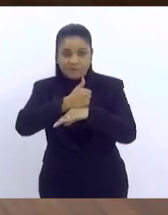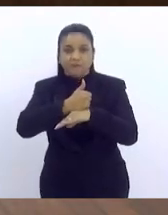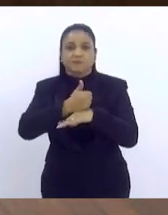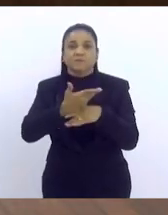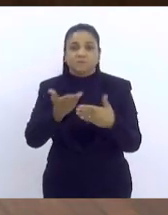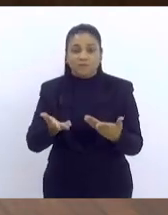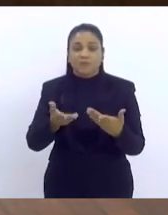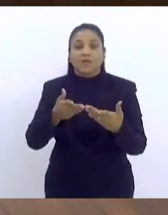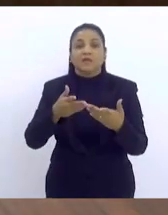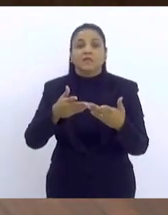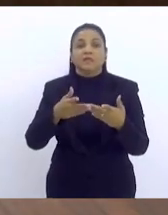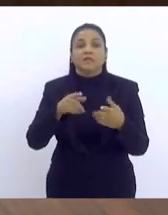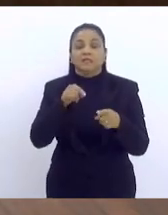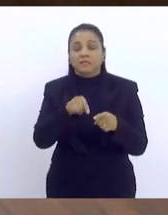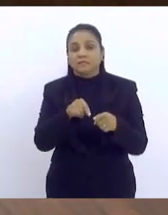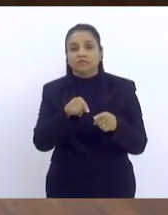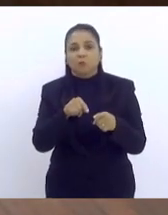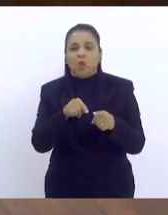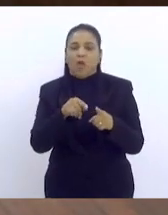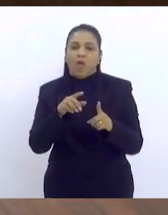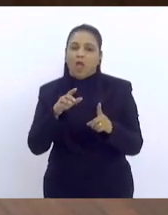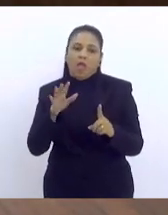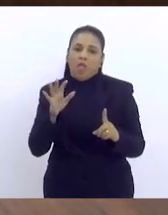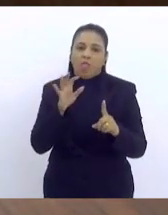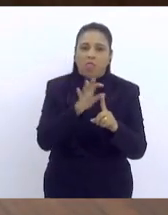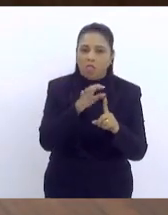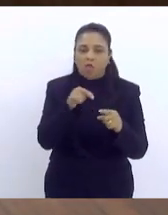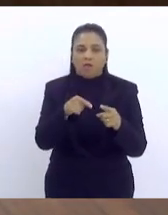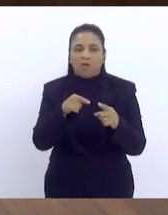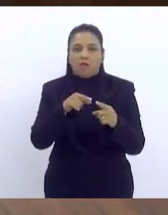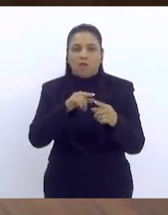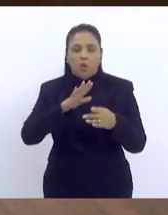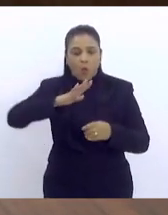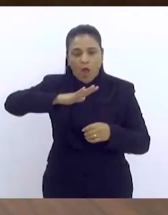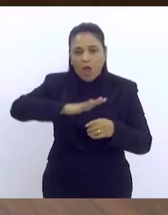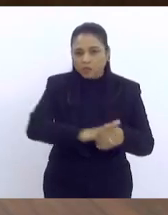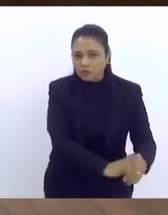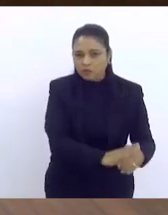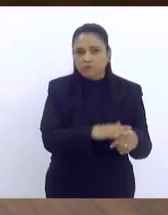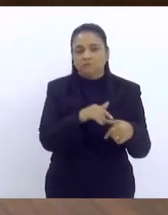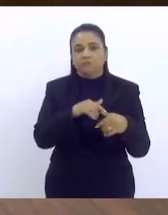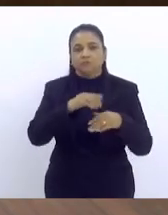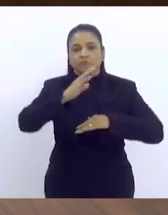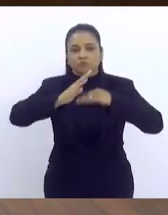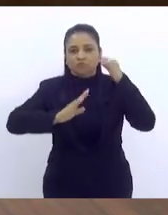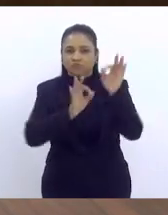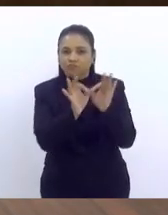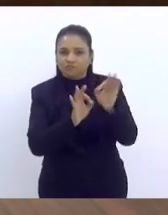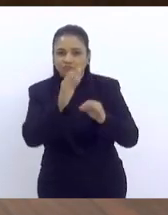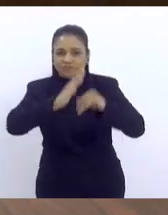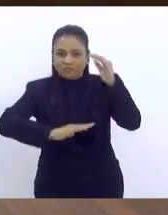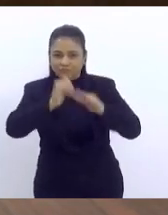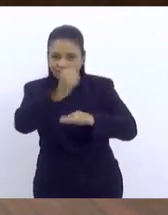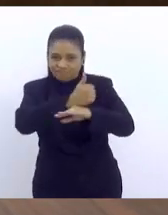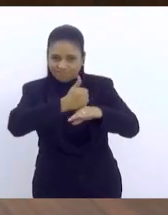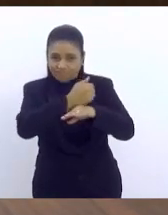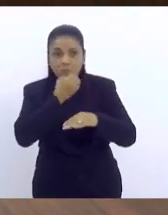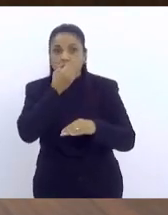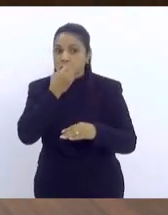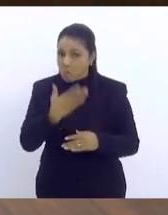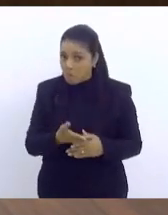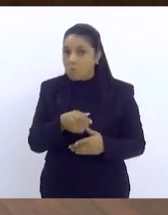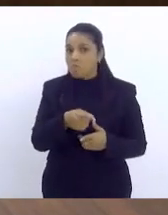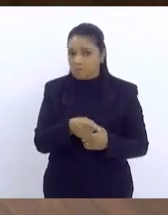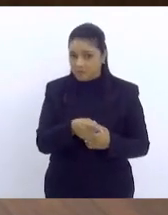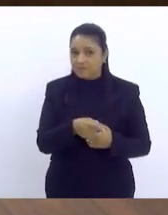essa medida não seja um afronta uma chatamento do plano de cargos e salários que é muito bom sim e por ser